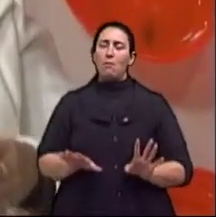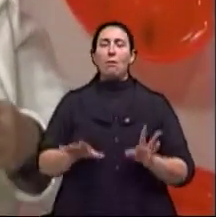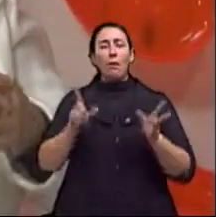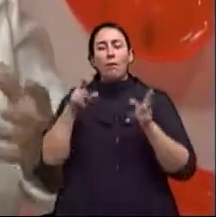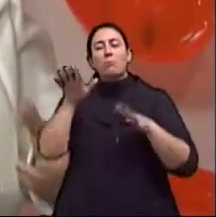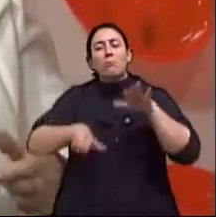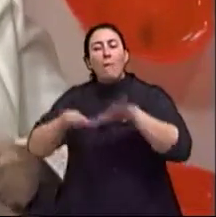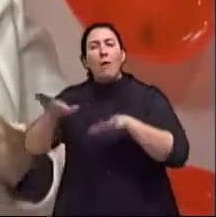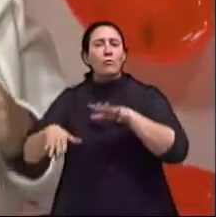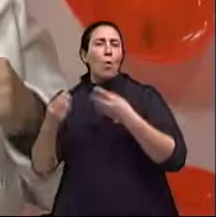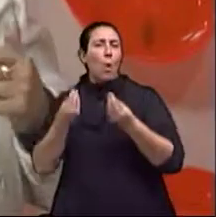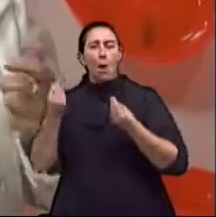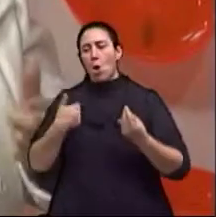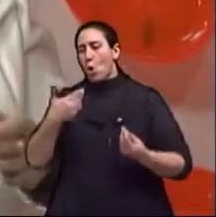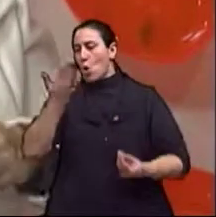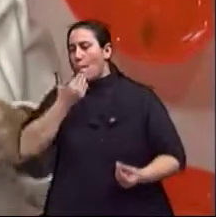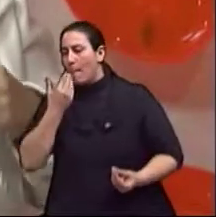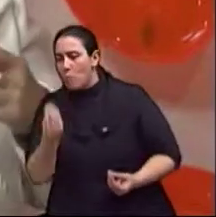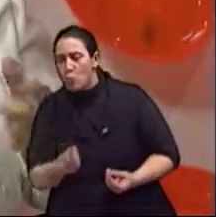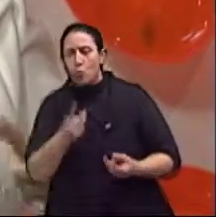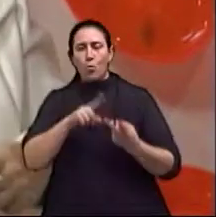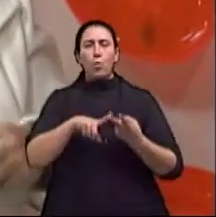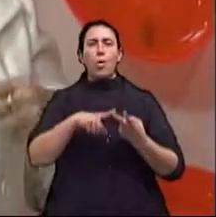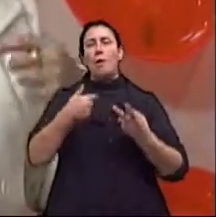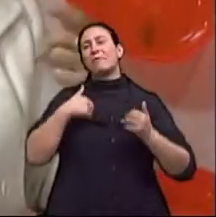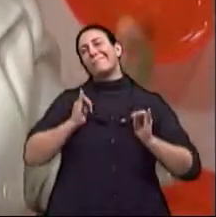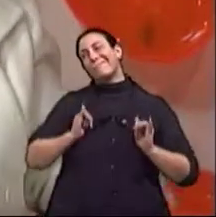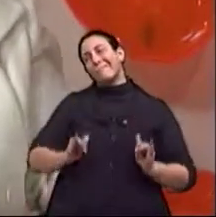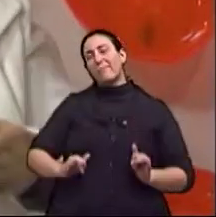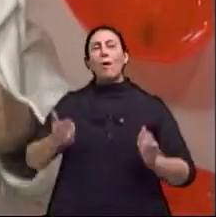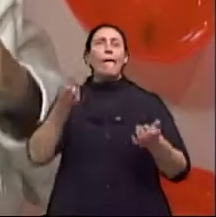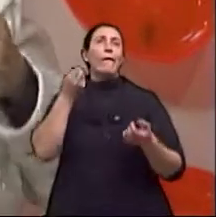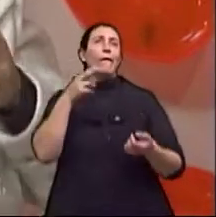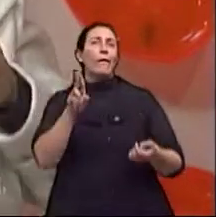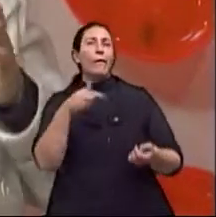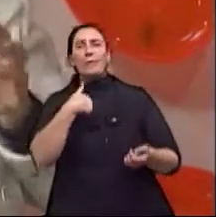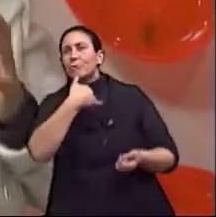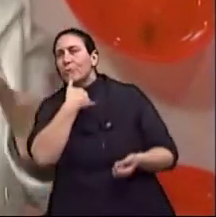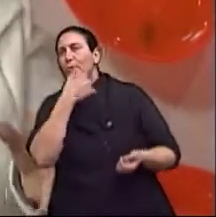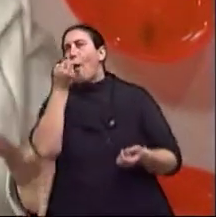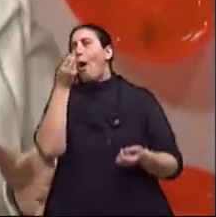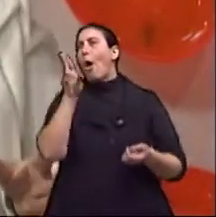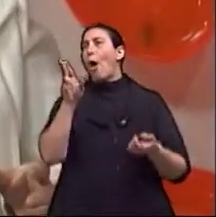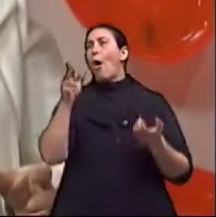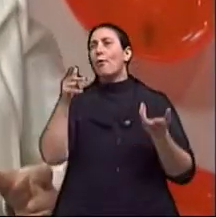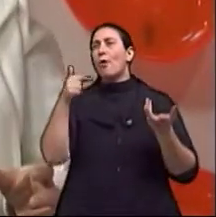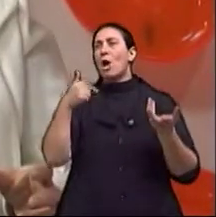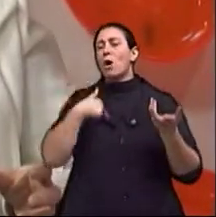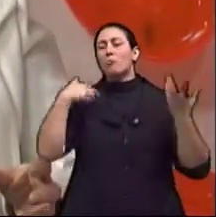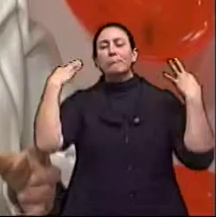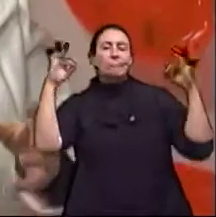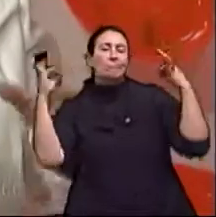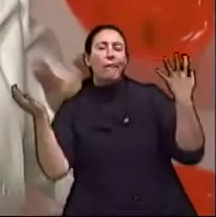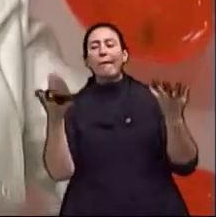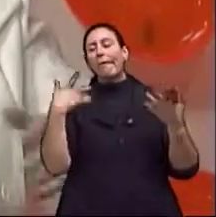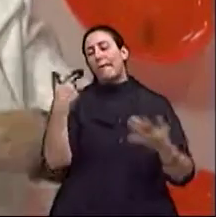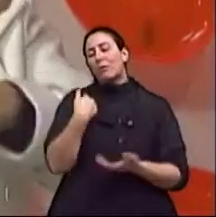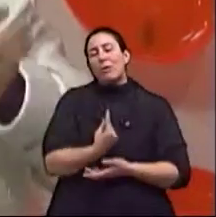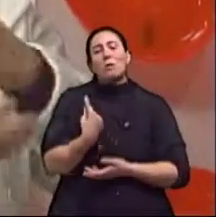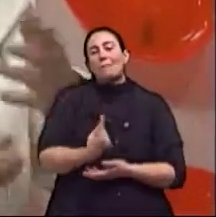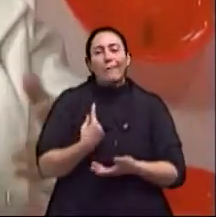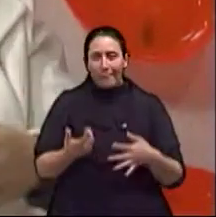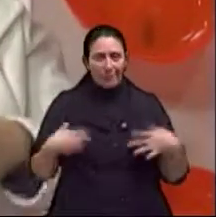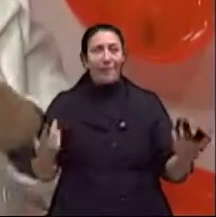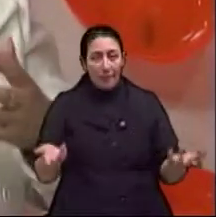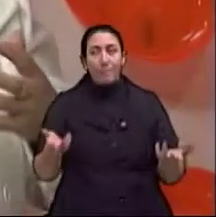vivendo envelhecimento ou comendo mais um você dentário infelizes um Solitário essa coisa toda leva a pessoa a ter